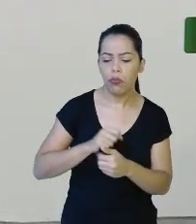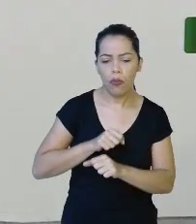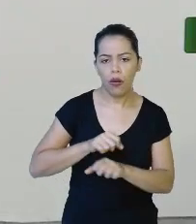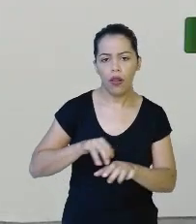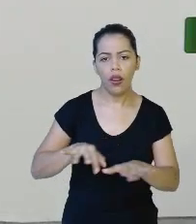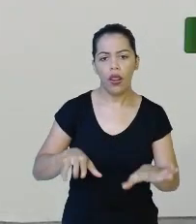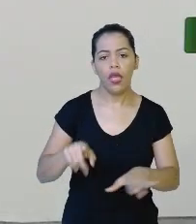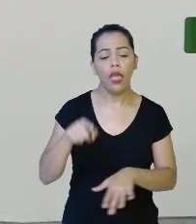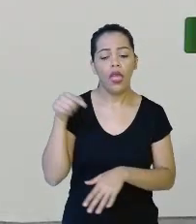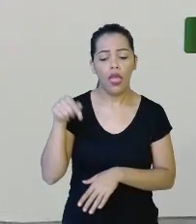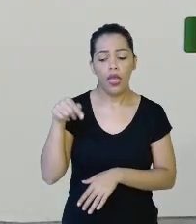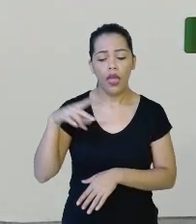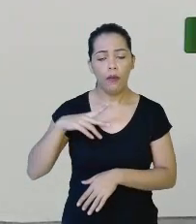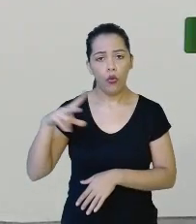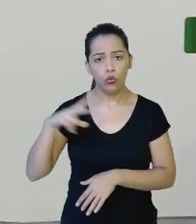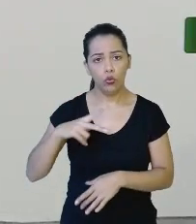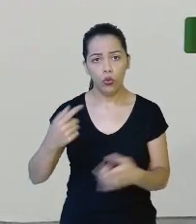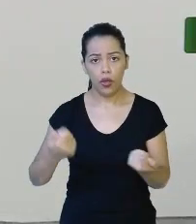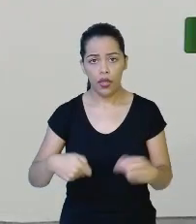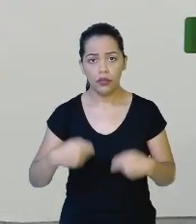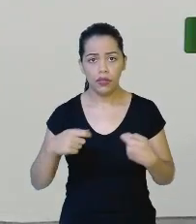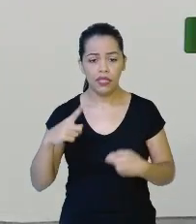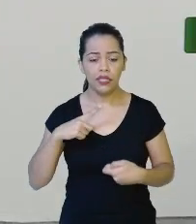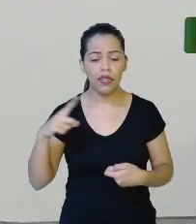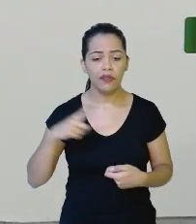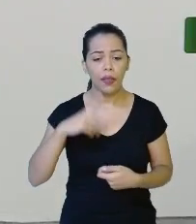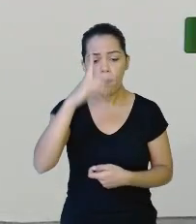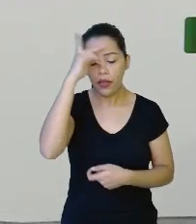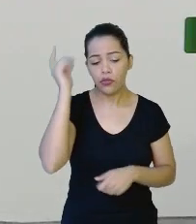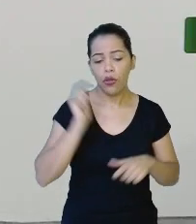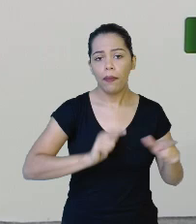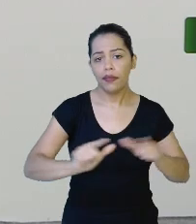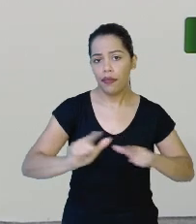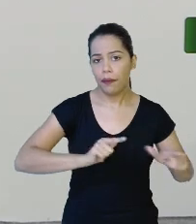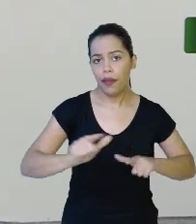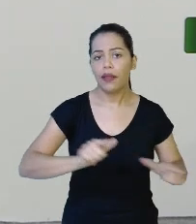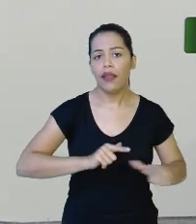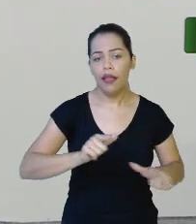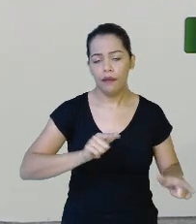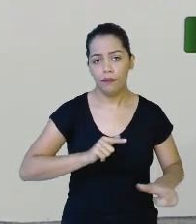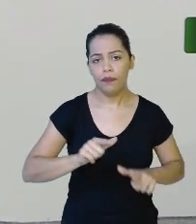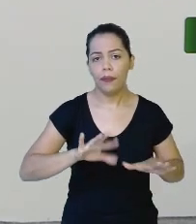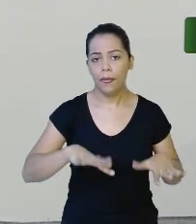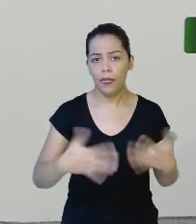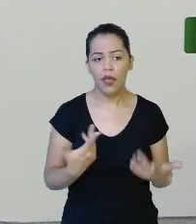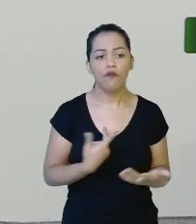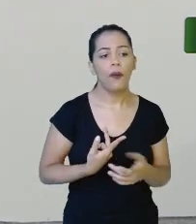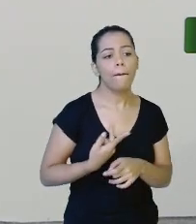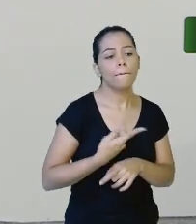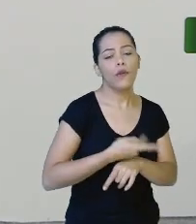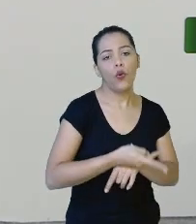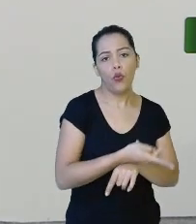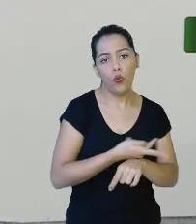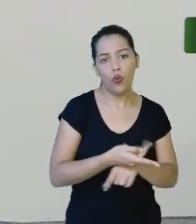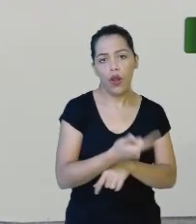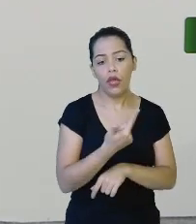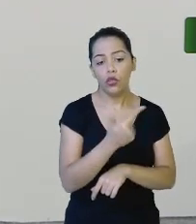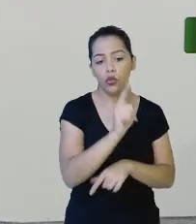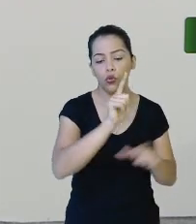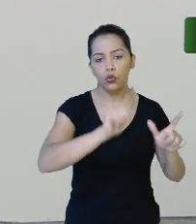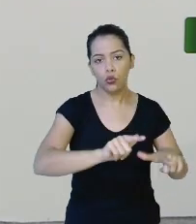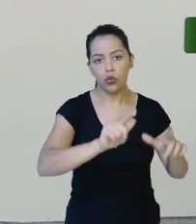Eles precisaram de mão de obra e foram buscar essa mão de obra em um outro local. Vocês lembram dessa